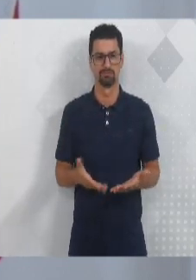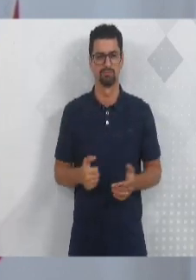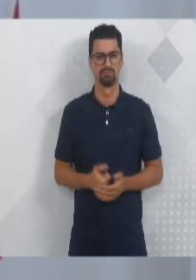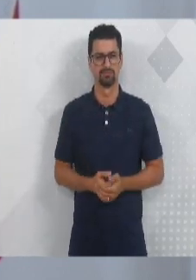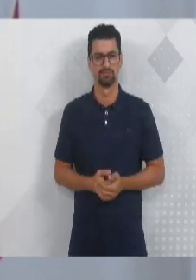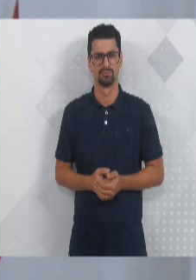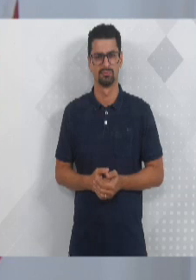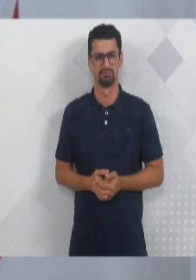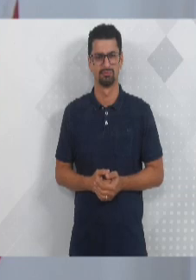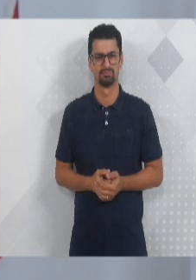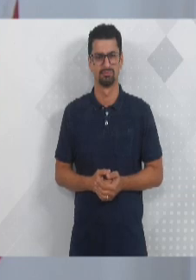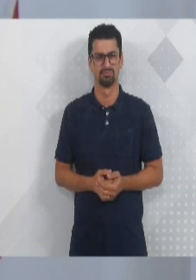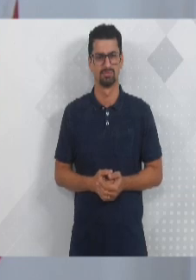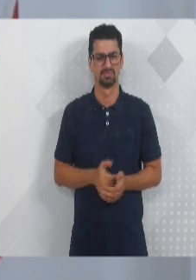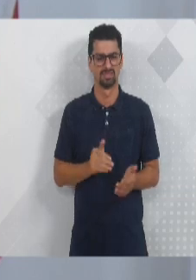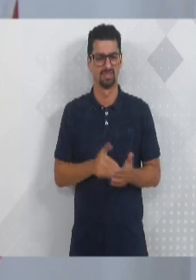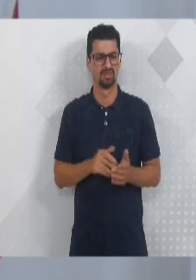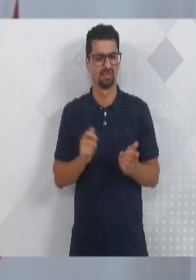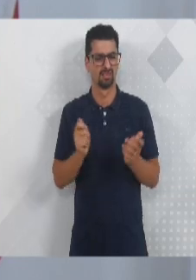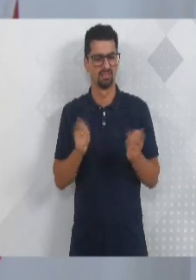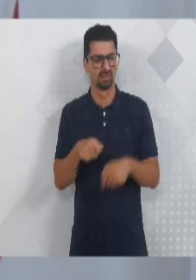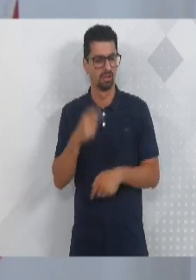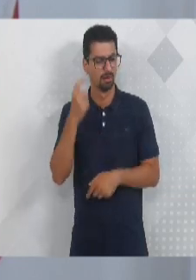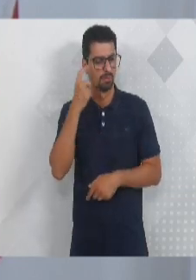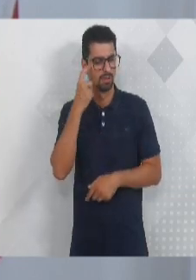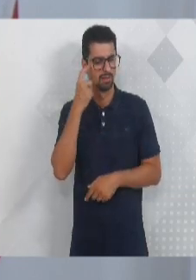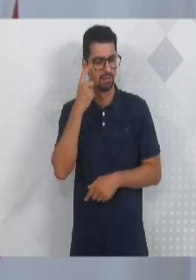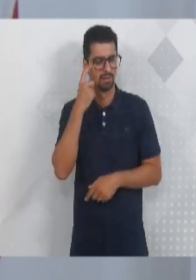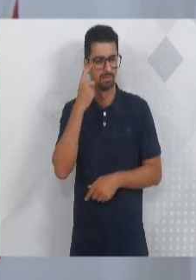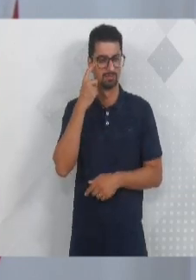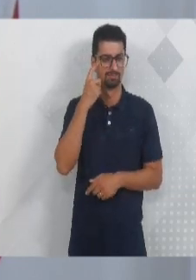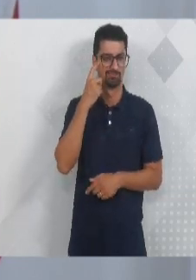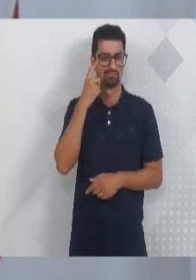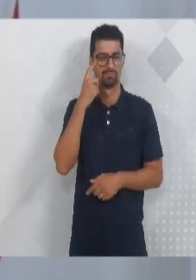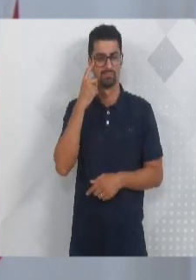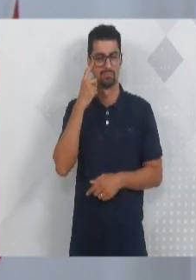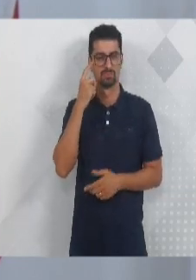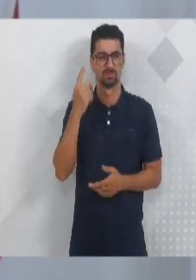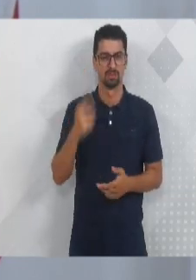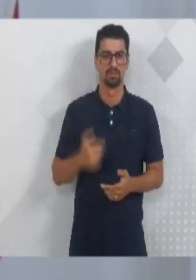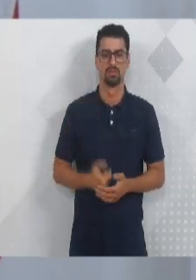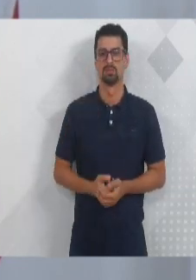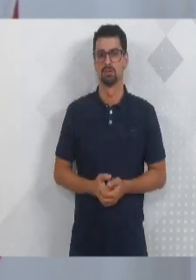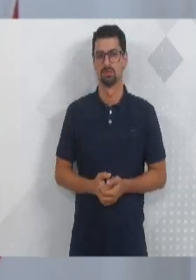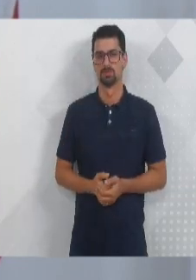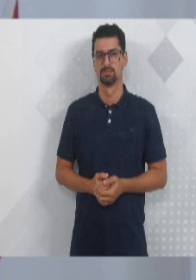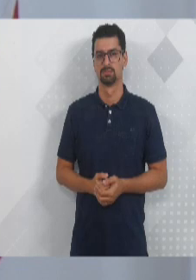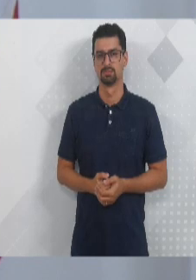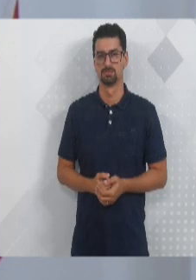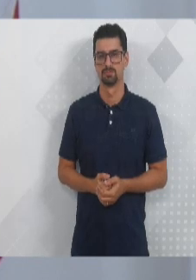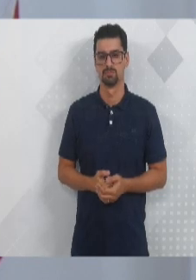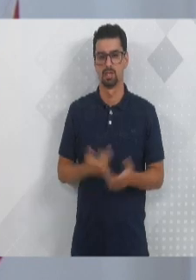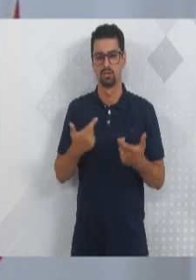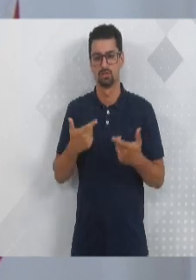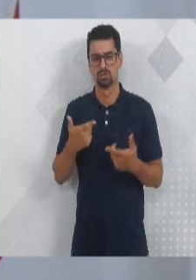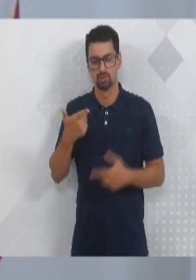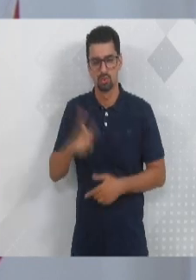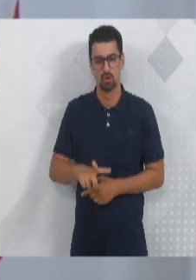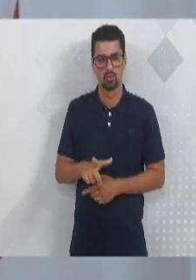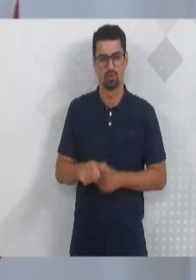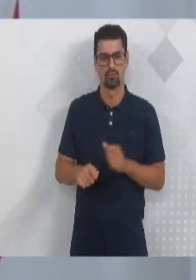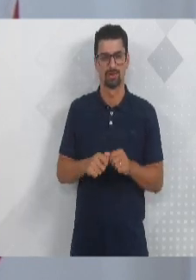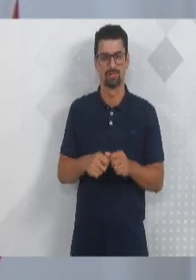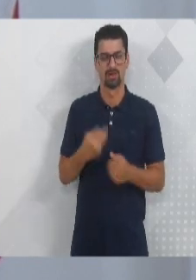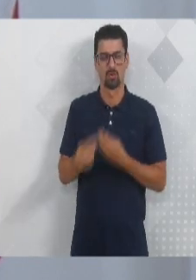gente a gente pensar em mais uma vez eh fazer esses gritos de guerra